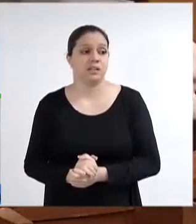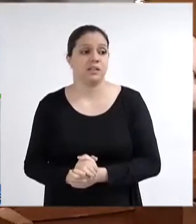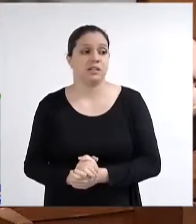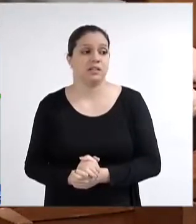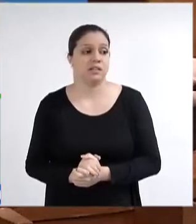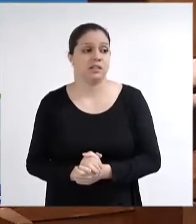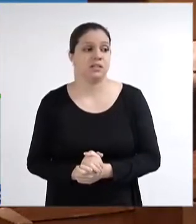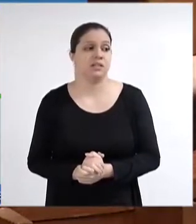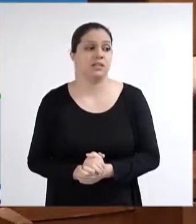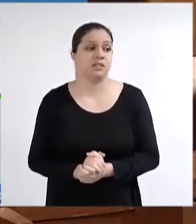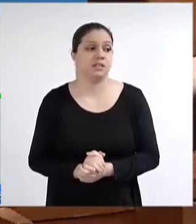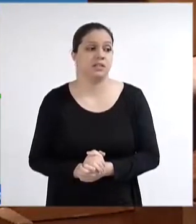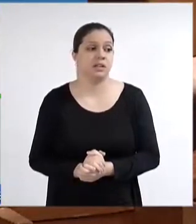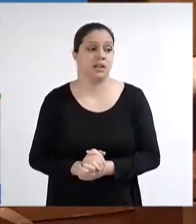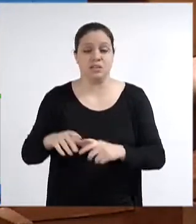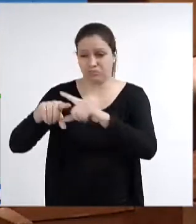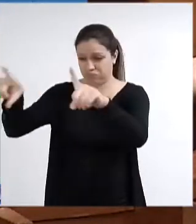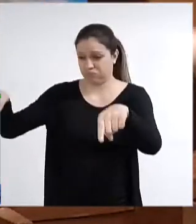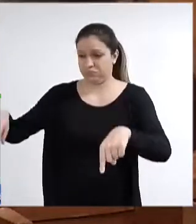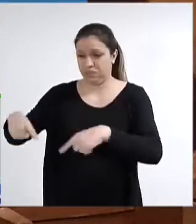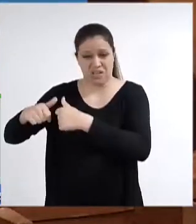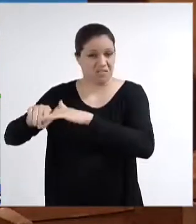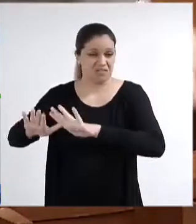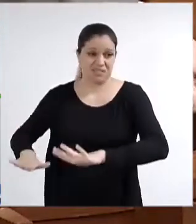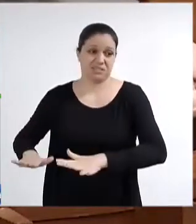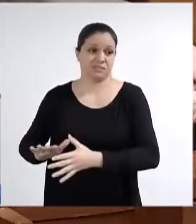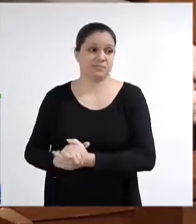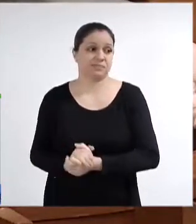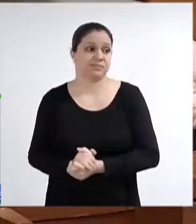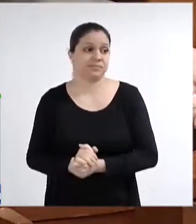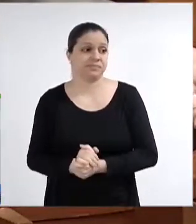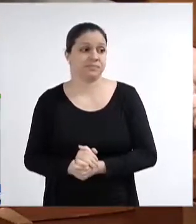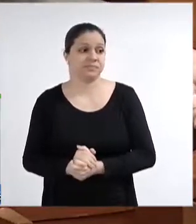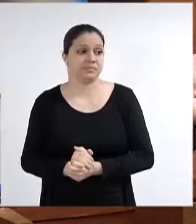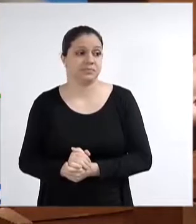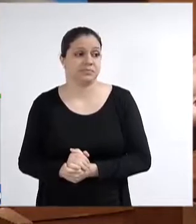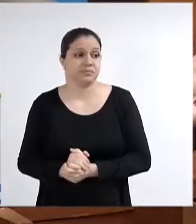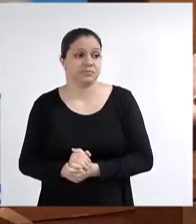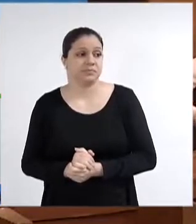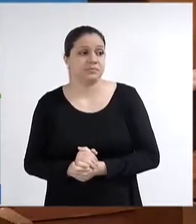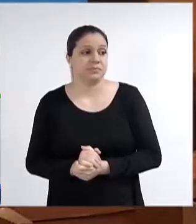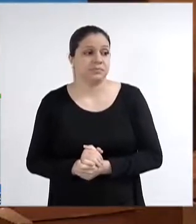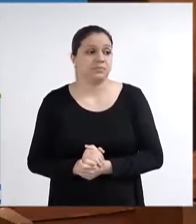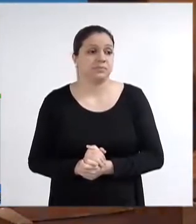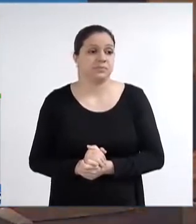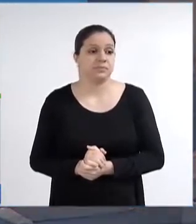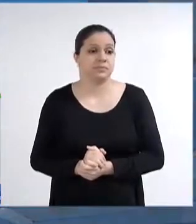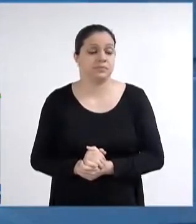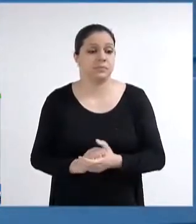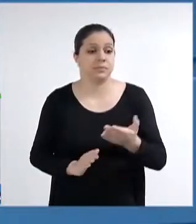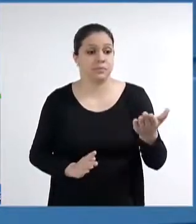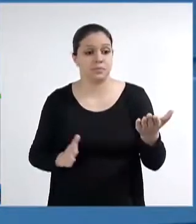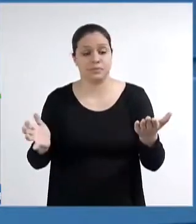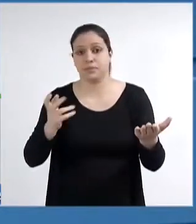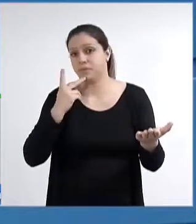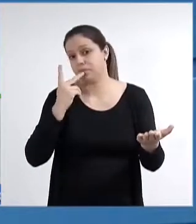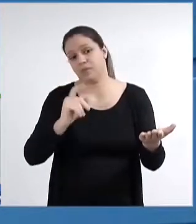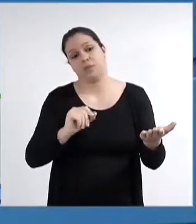pátios da delegacia. Eu tenho aqui 2 minutos e 47, mas eu concedo uma parte à Vossa Excelência, com a satisfação. De ilustrar o